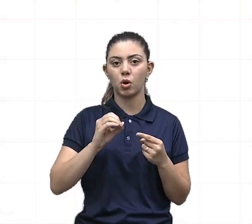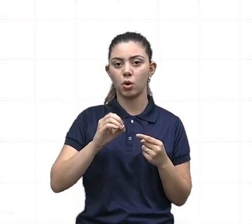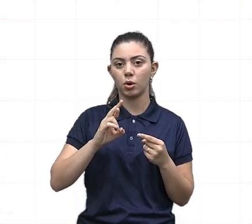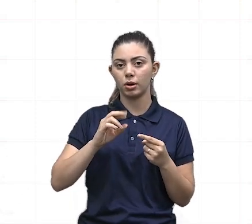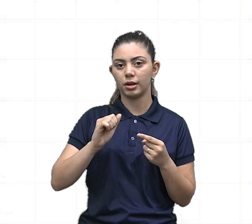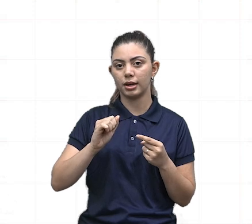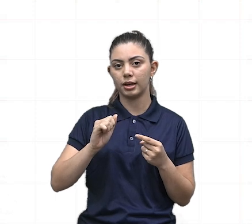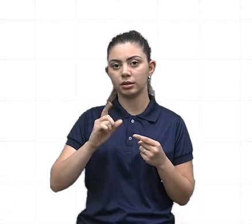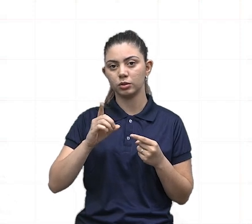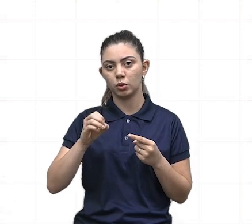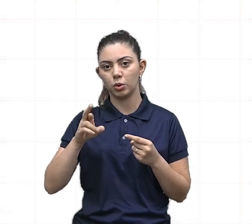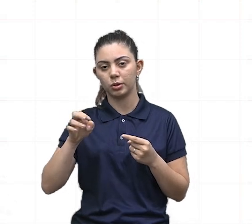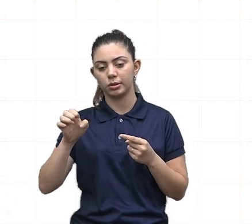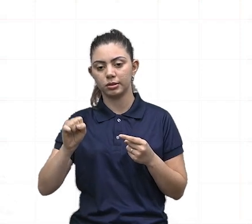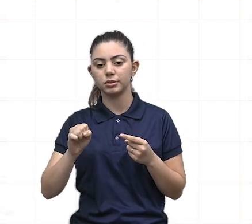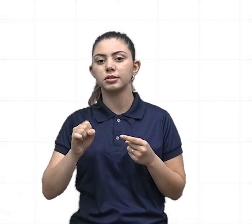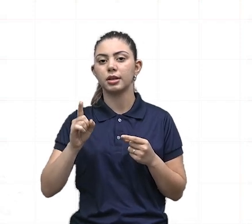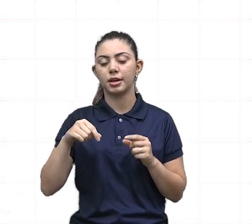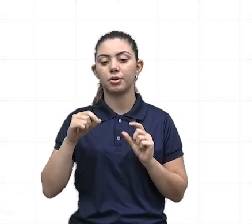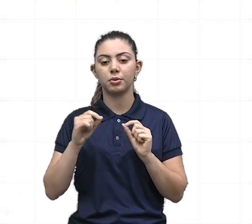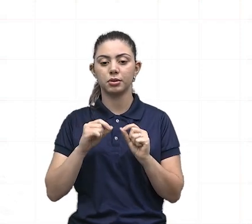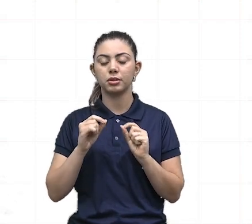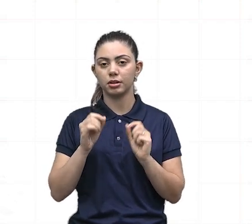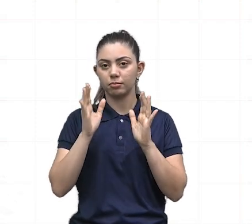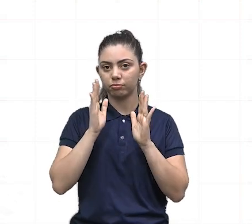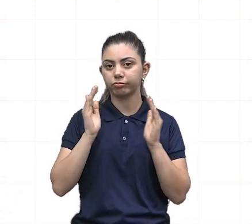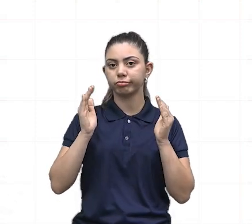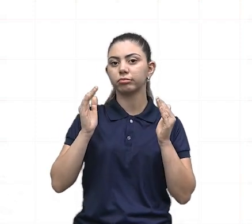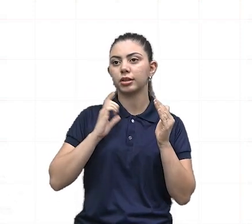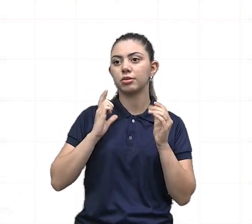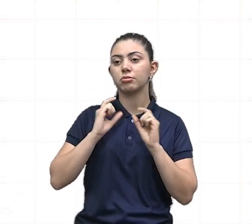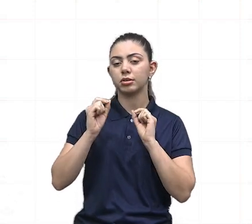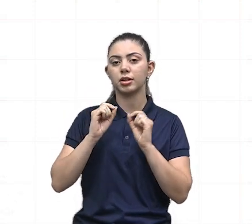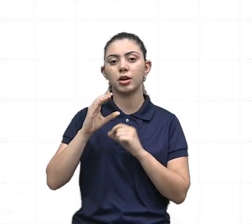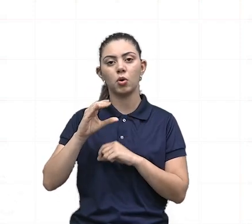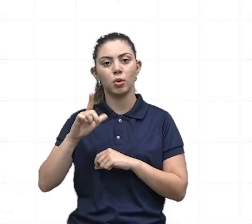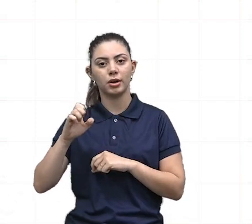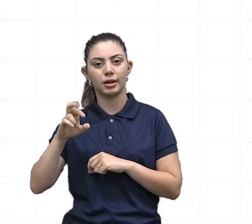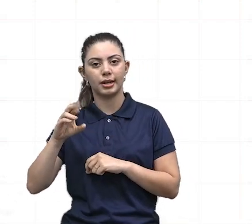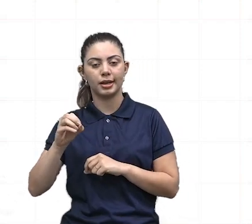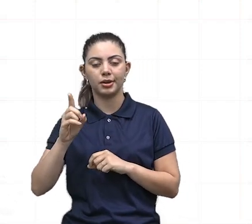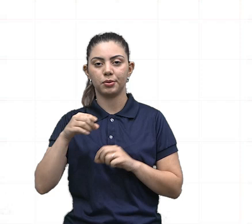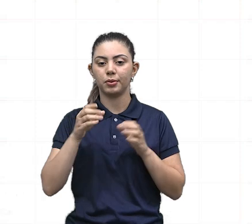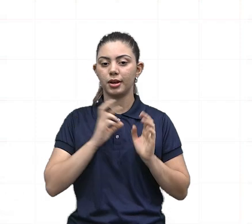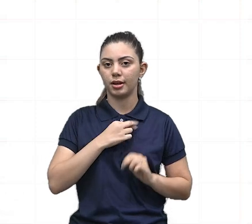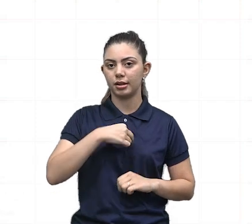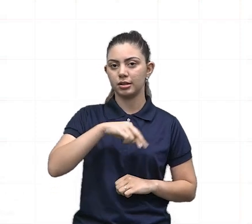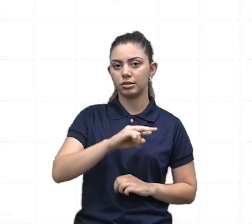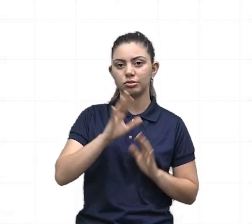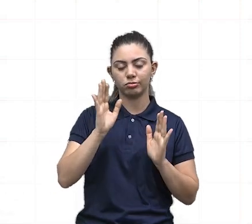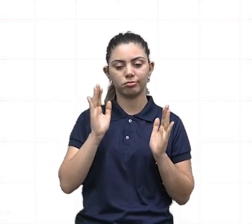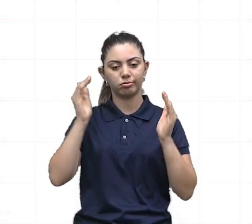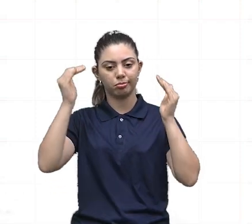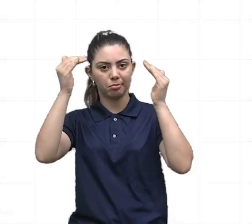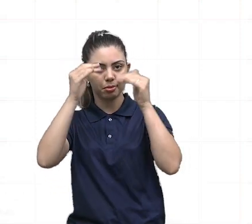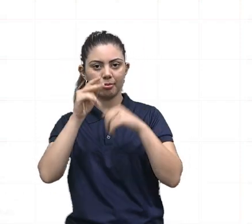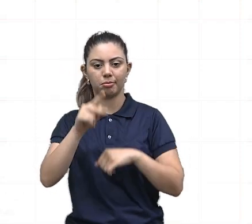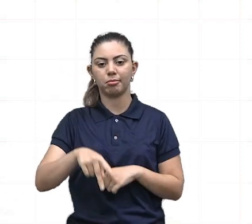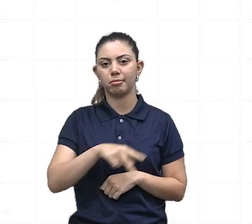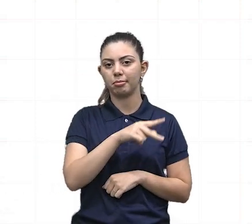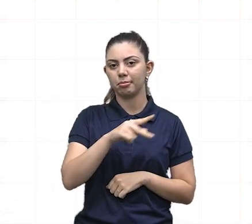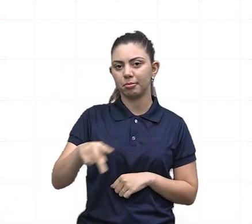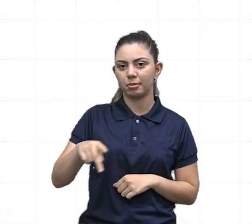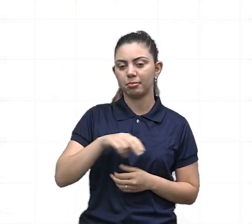que são aí ligados ao clero, ou oratori. O clero, papas, bispos, cardeais, monges, abades e